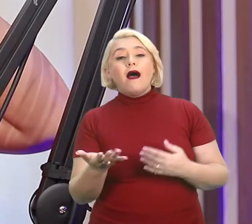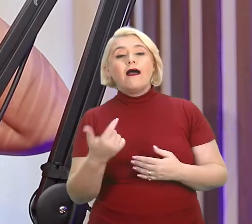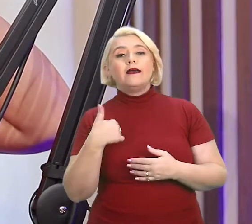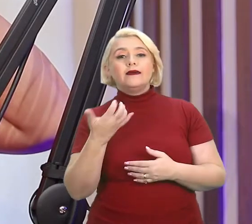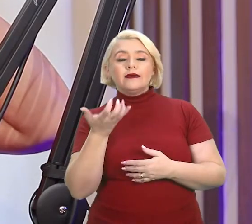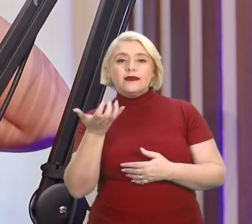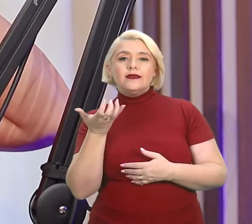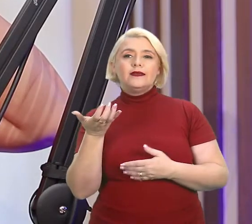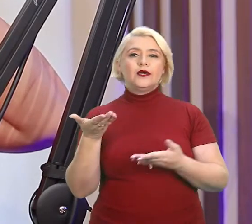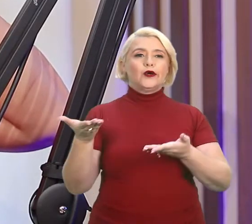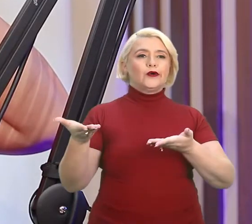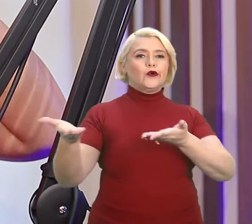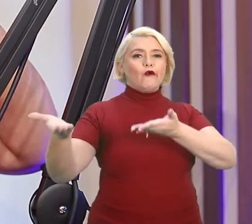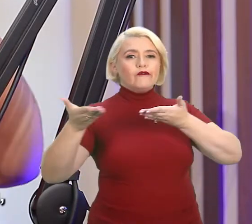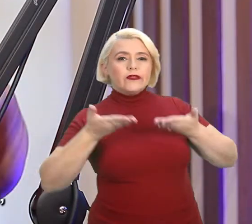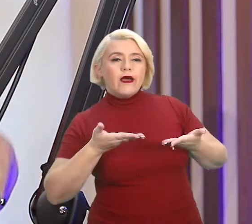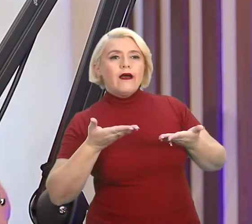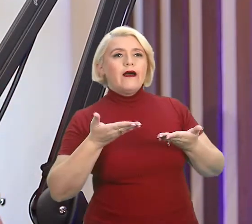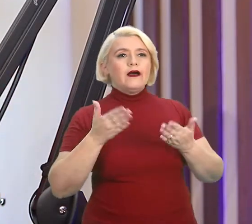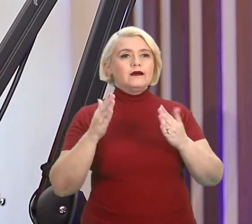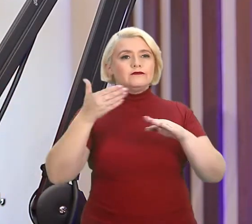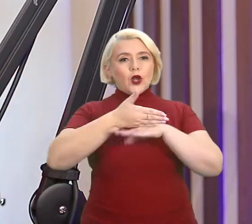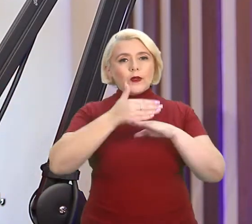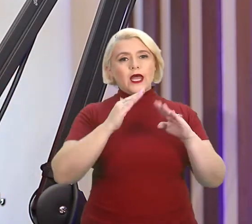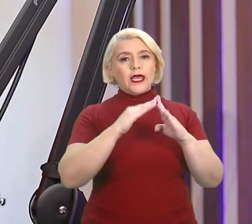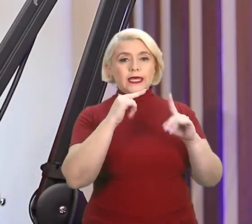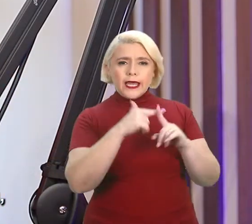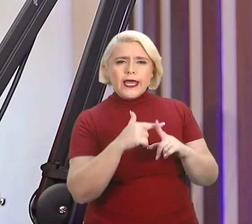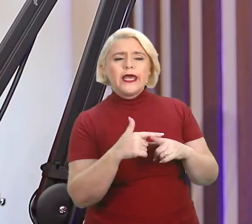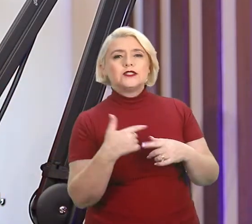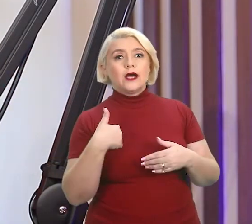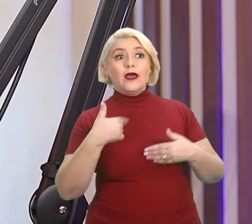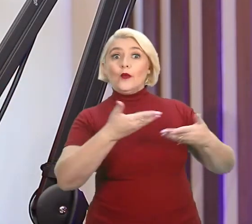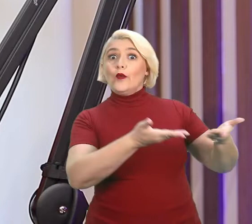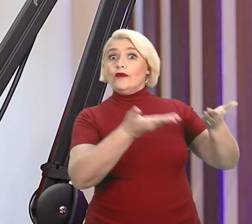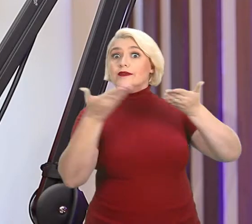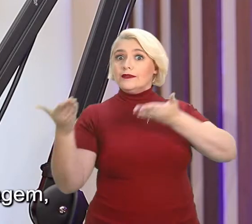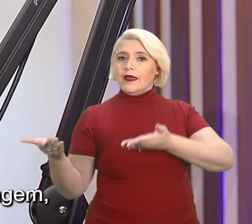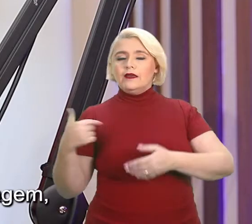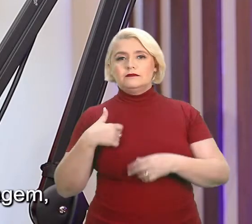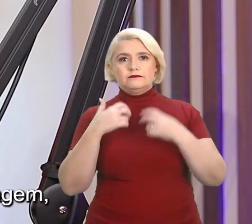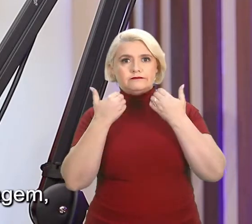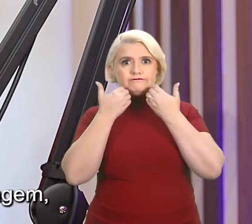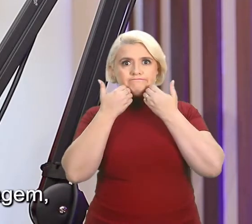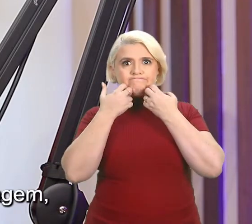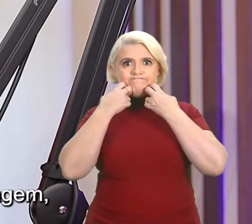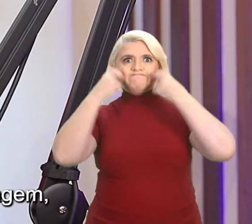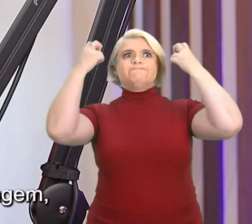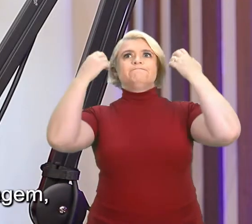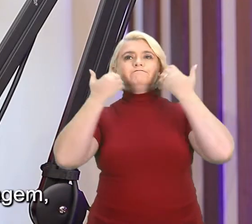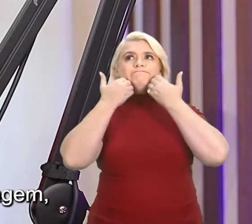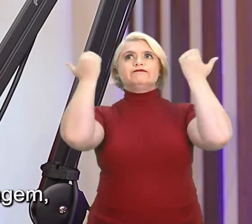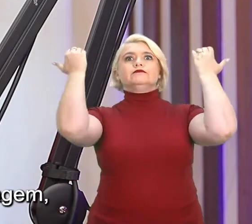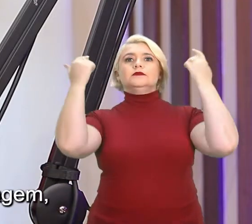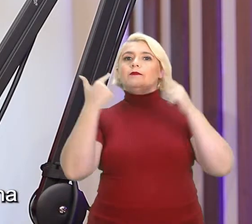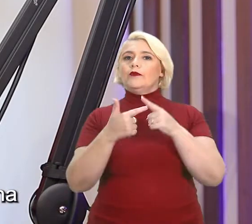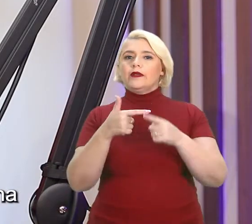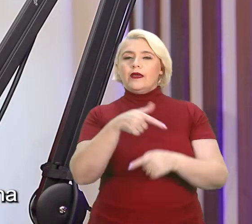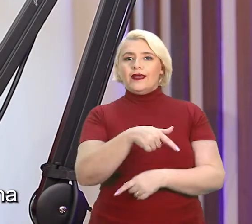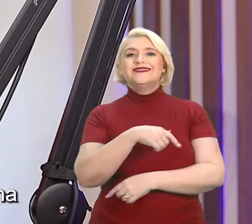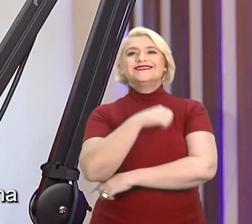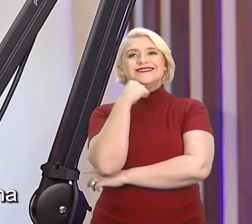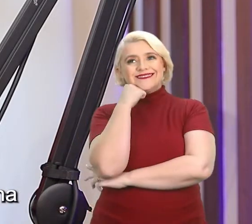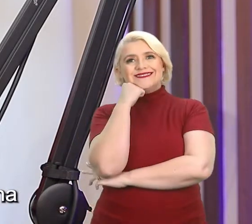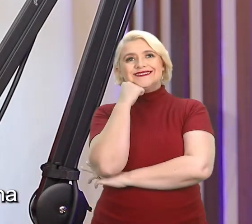igreja e tudo mais. E aí convidei, passei maior vergonha, porque elas ficavam fazendo cara de paisagem,